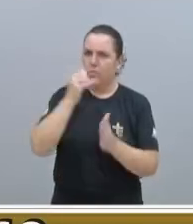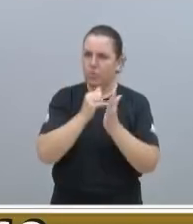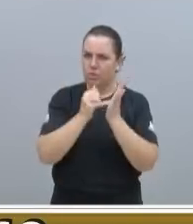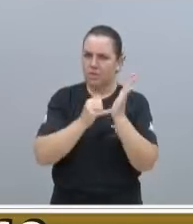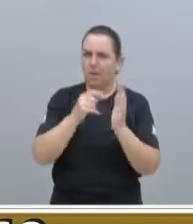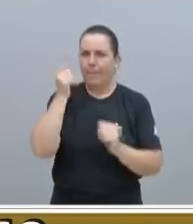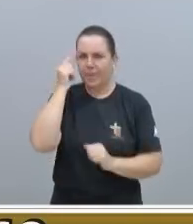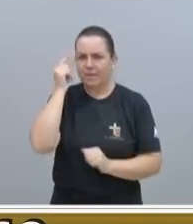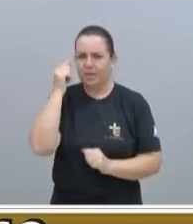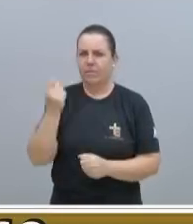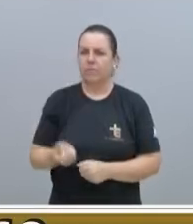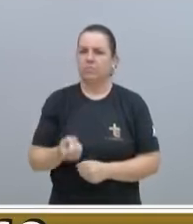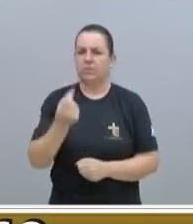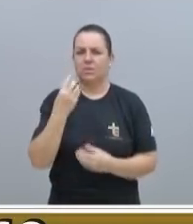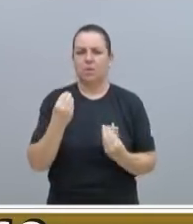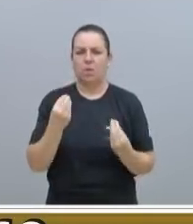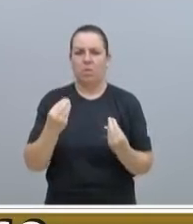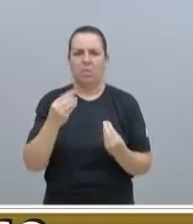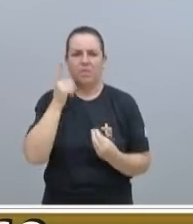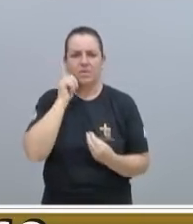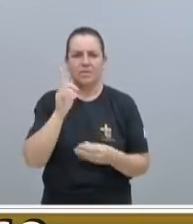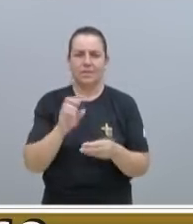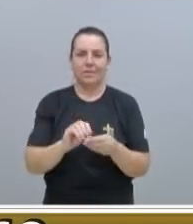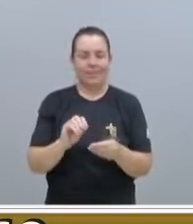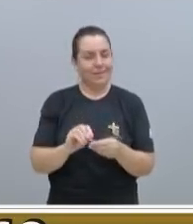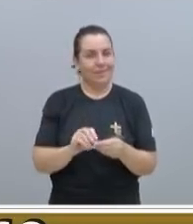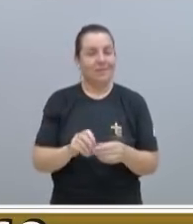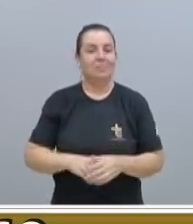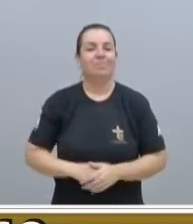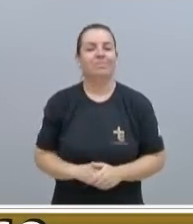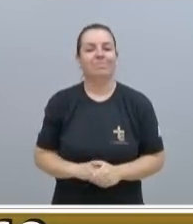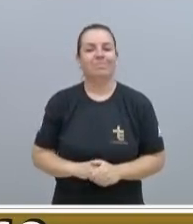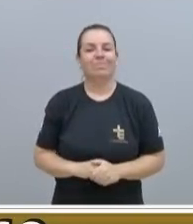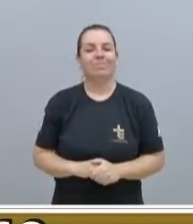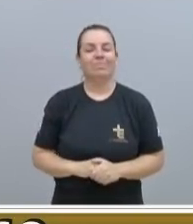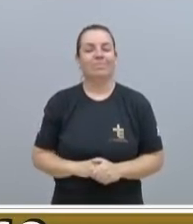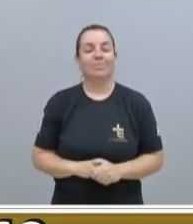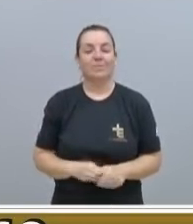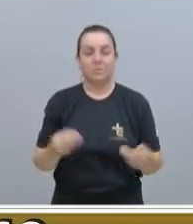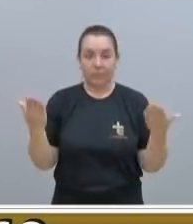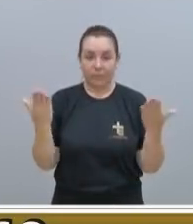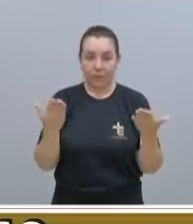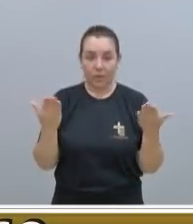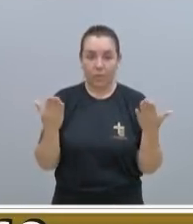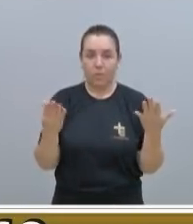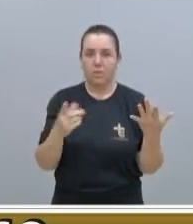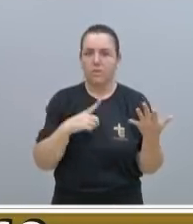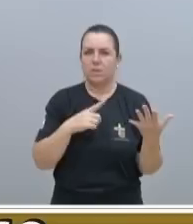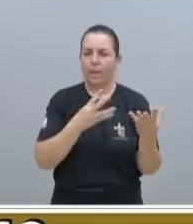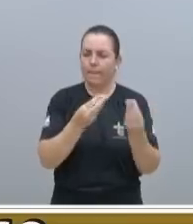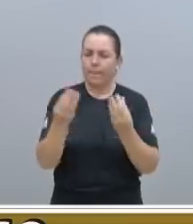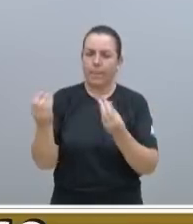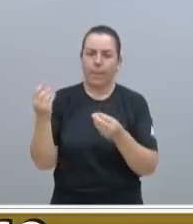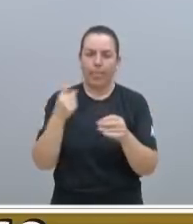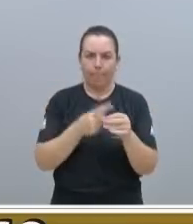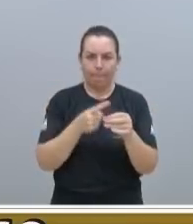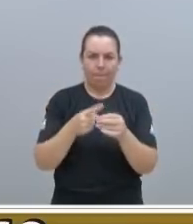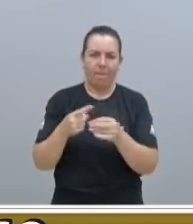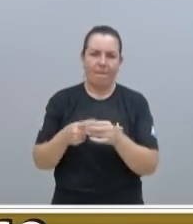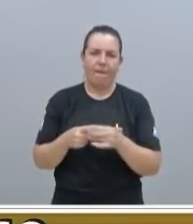são exemplos de vida hoje e muitas cidades pelo menos de manhã